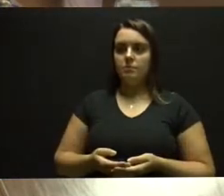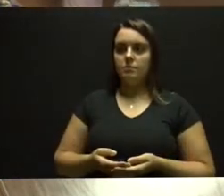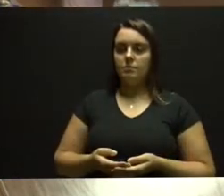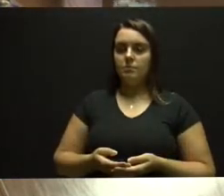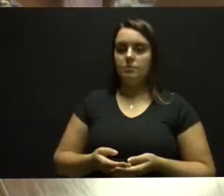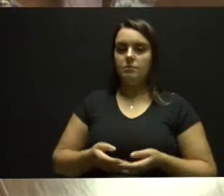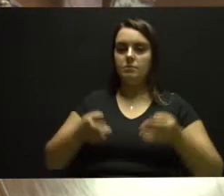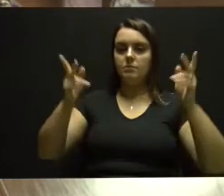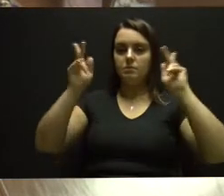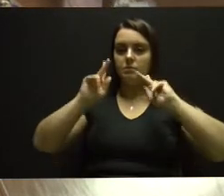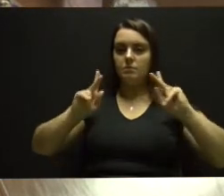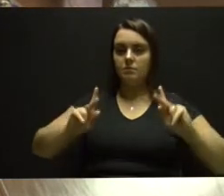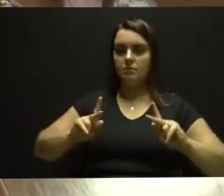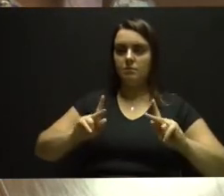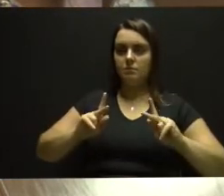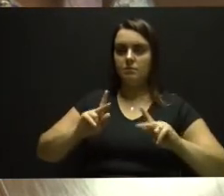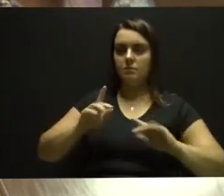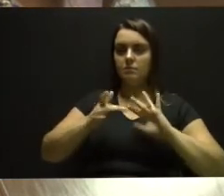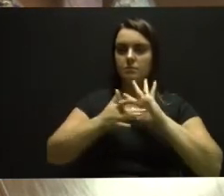jesus